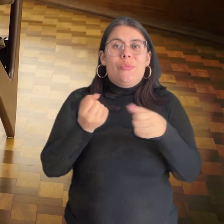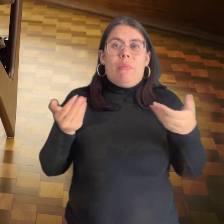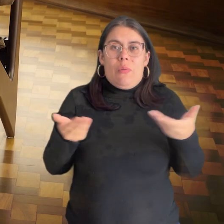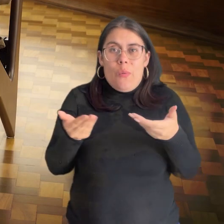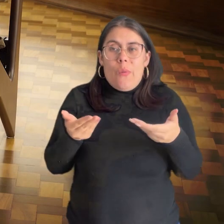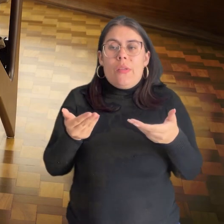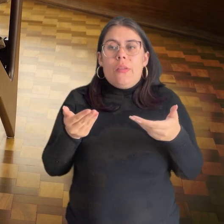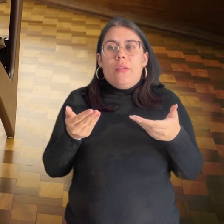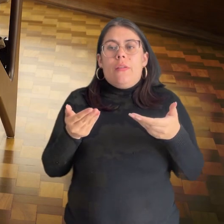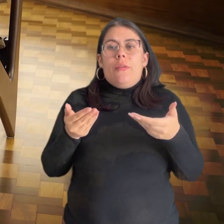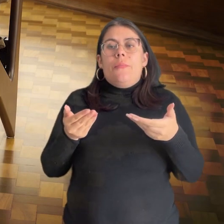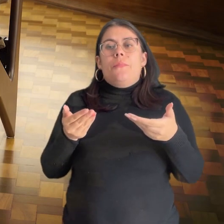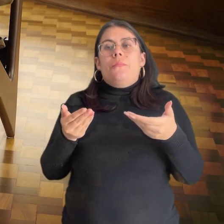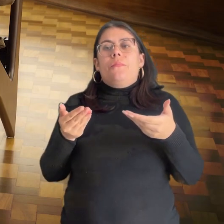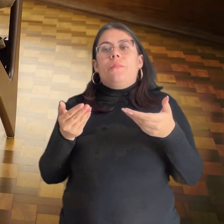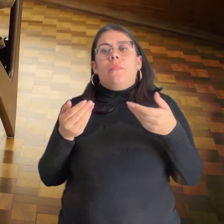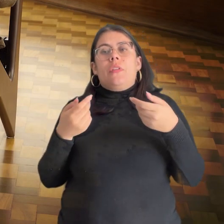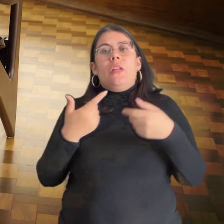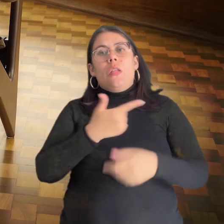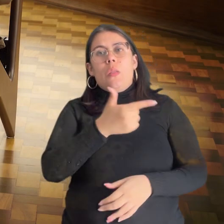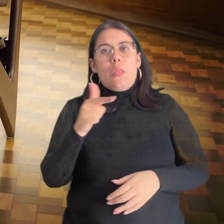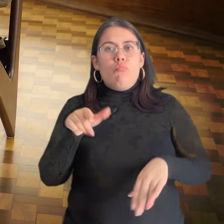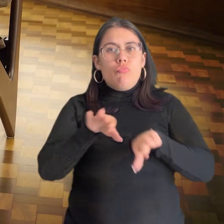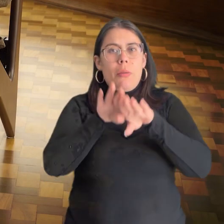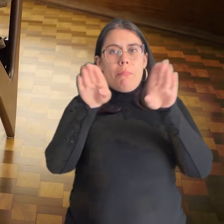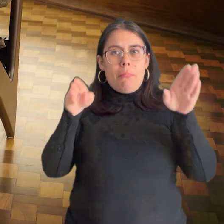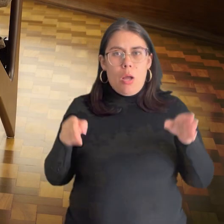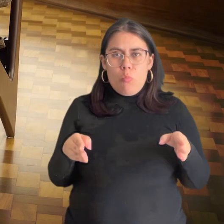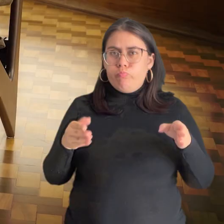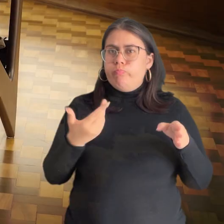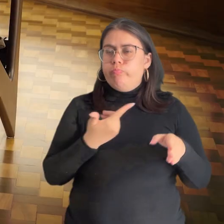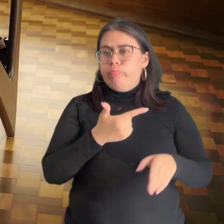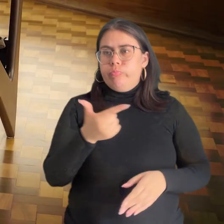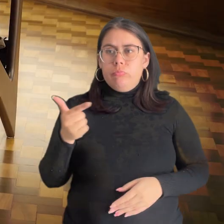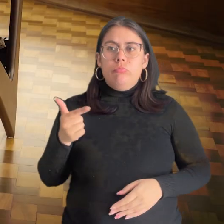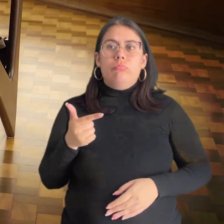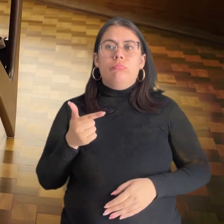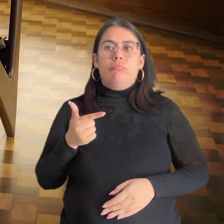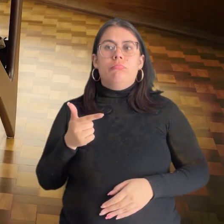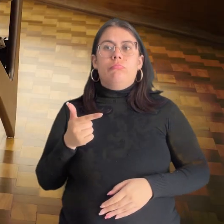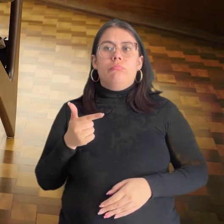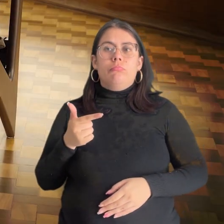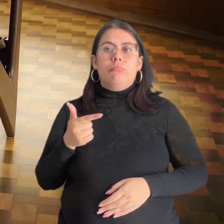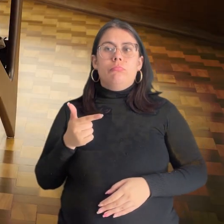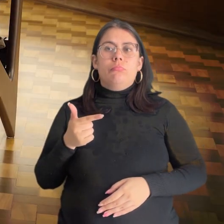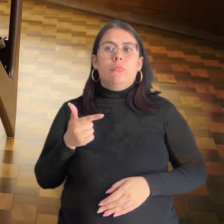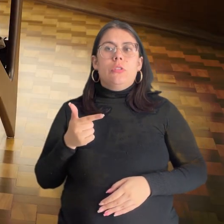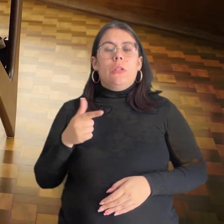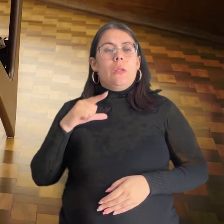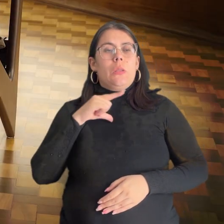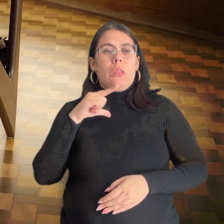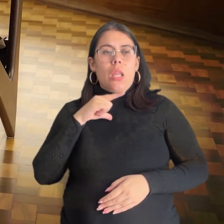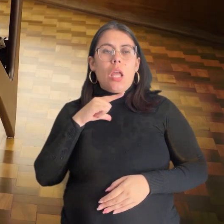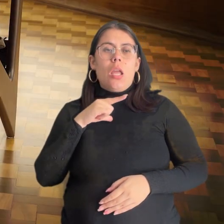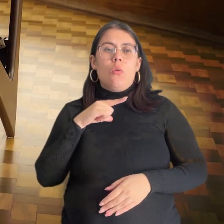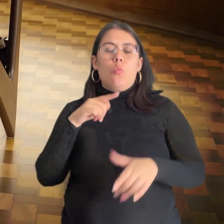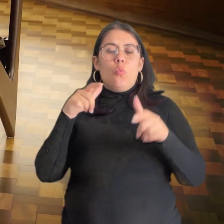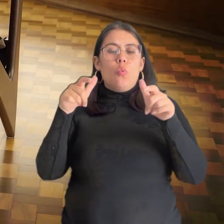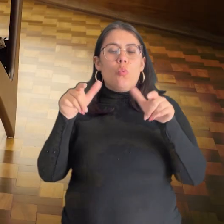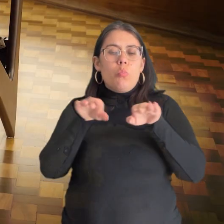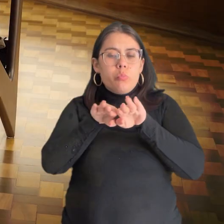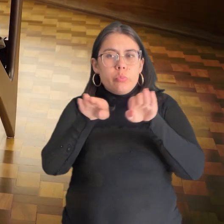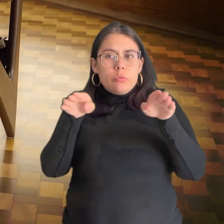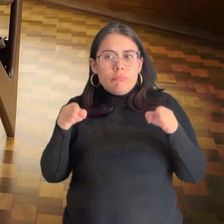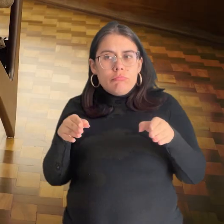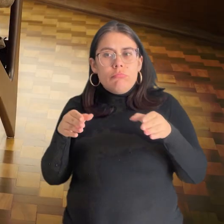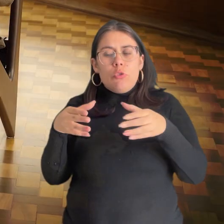construído, é exatamente o oposto, ou seja, não tem mais palco, existe, digamos, espaço